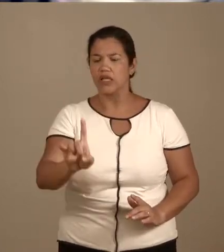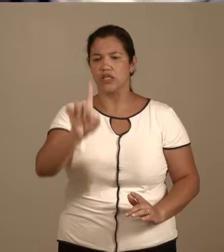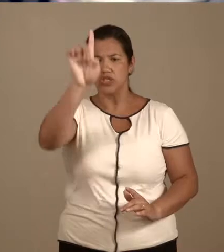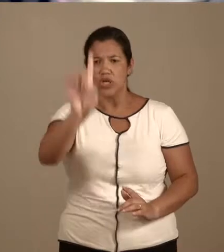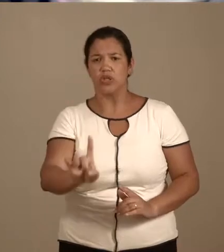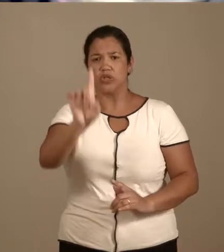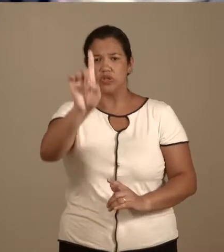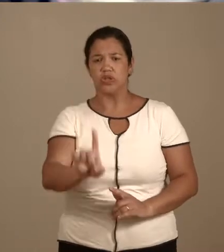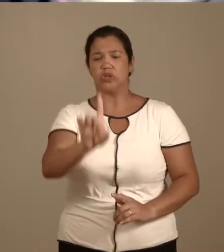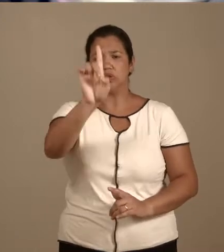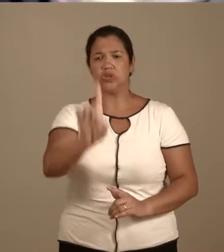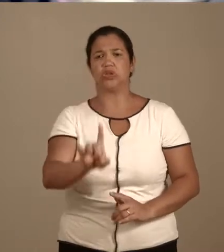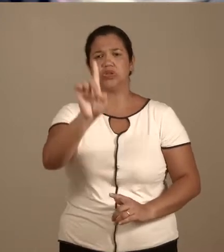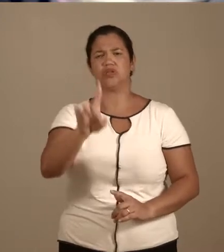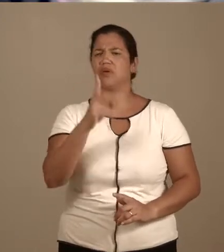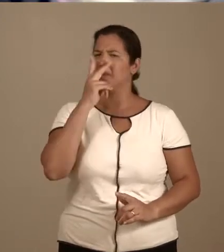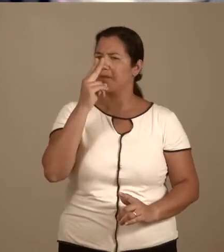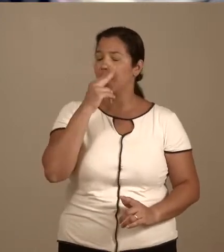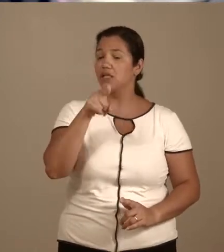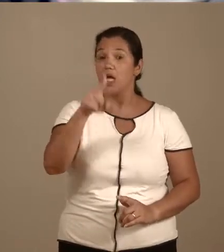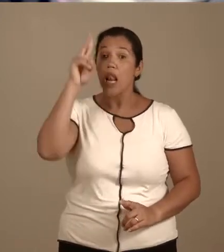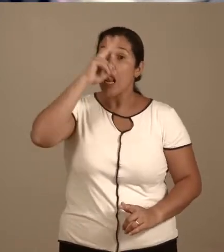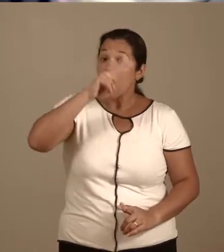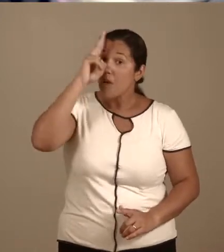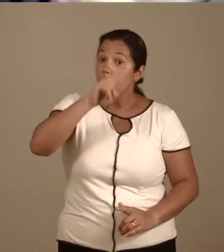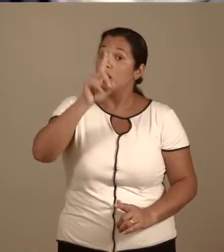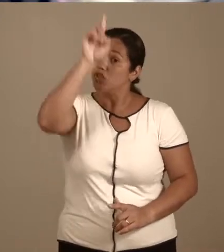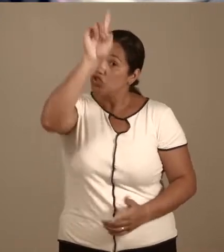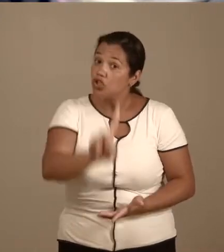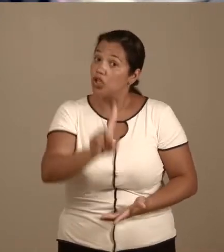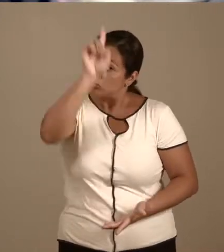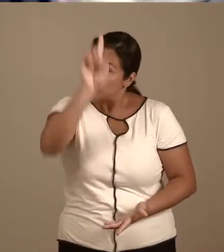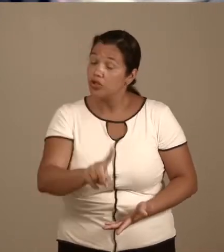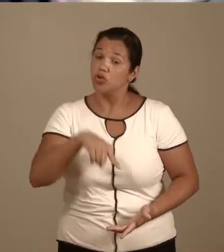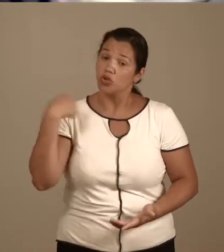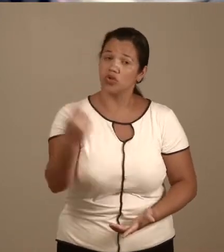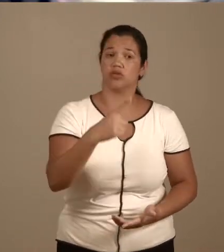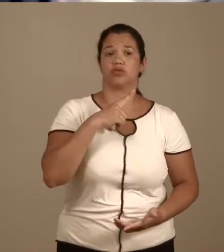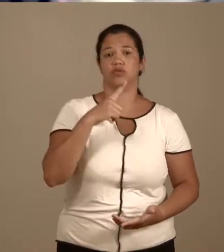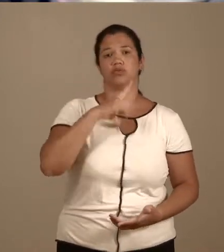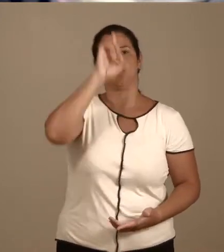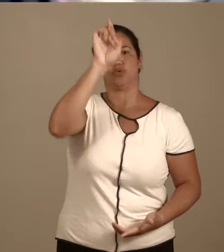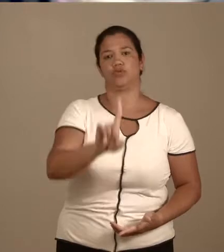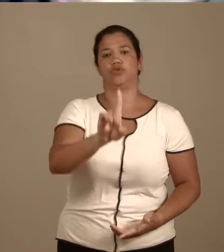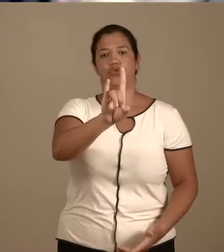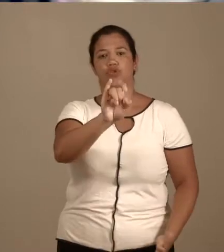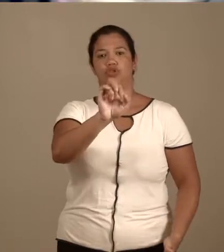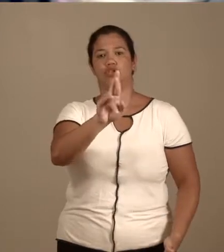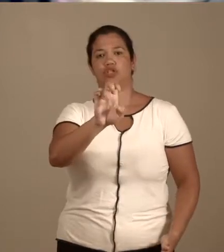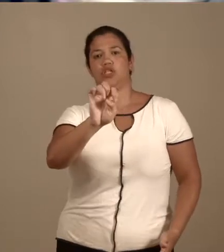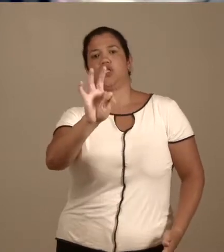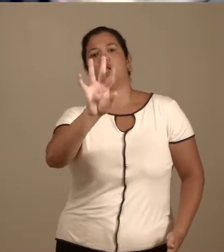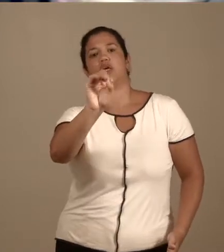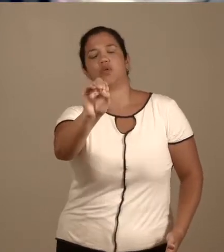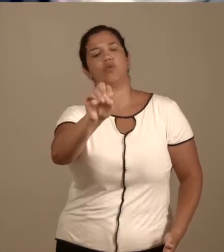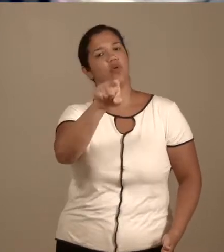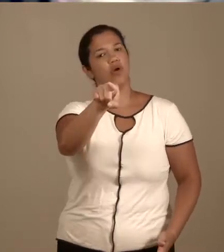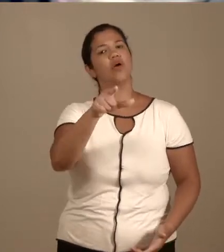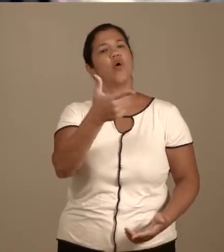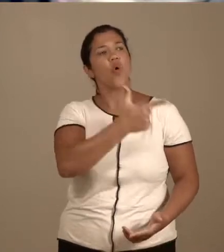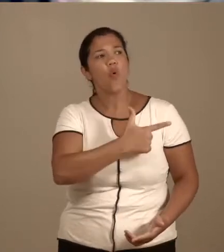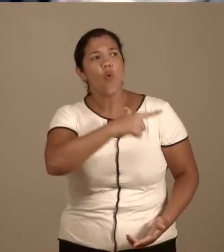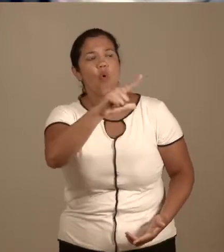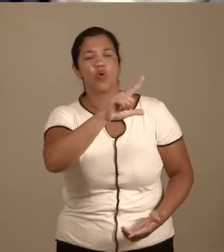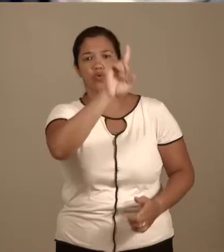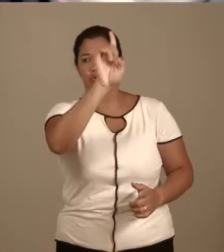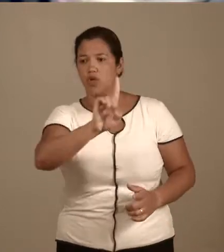palavra direito. Talvez seja para lembrar exatamente que nós temos direitos. E o direito que é pelo qual os